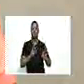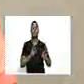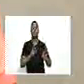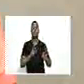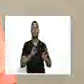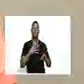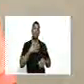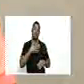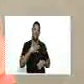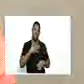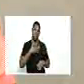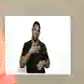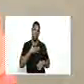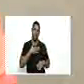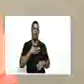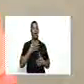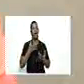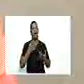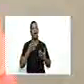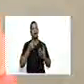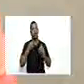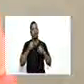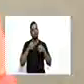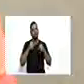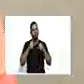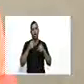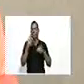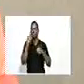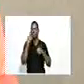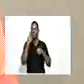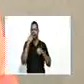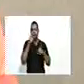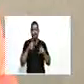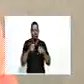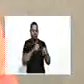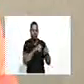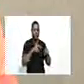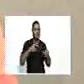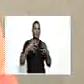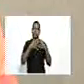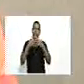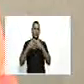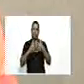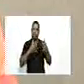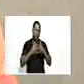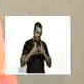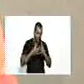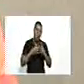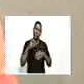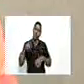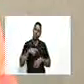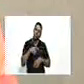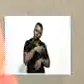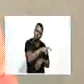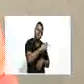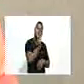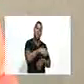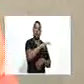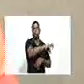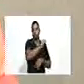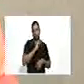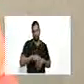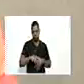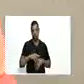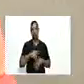eu as motinhas vieram para isso recolher em lugar aonde que o camião não tinha um acesso mas lá ainda ocorre que